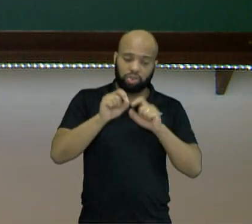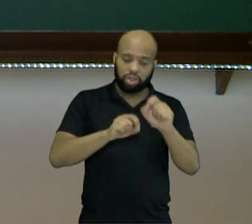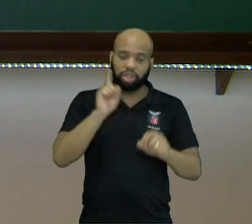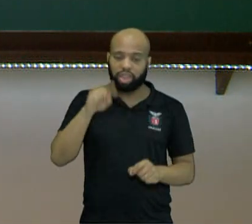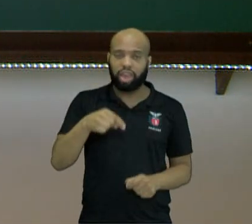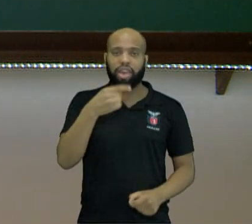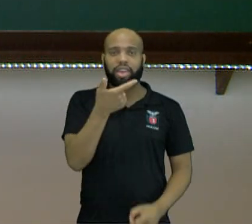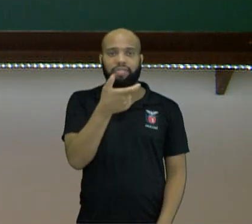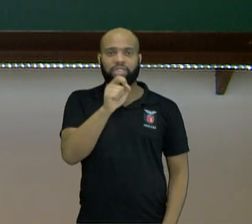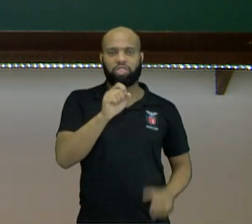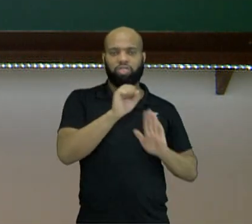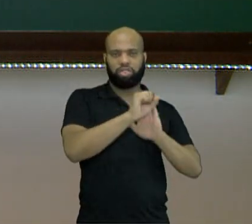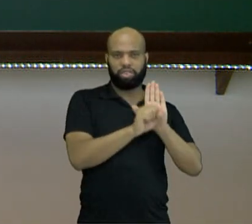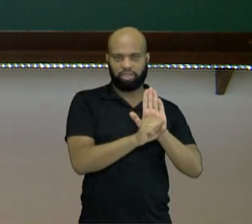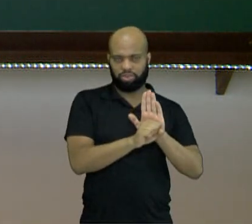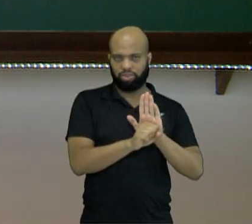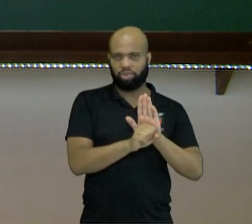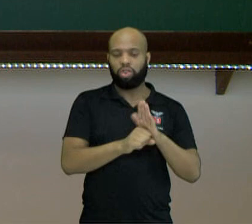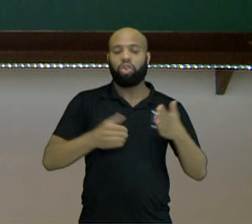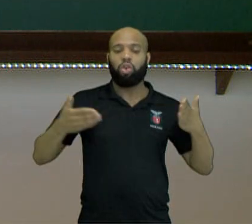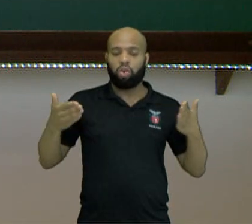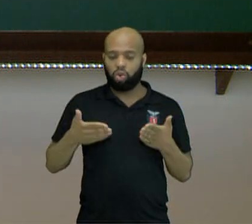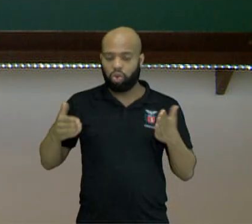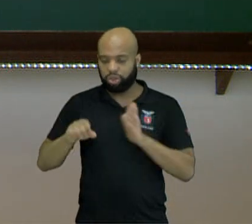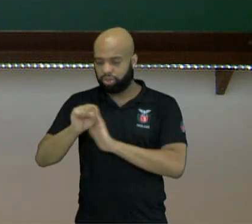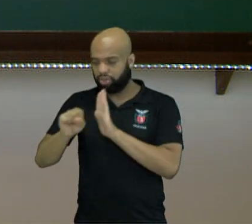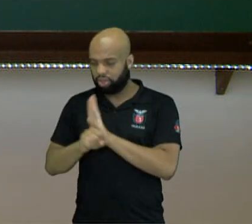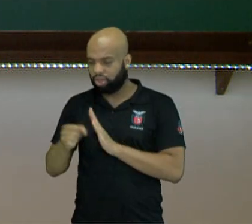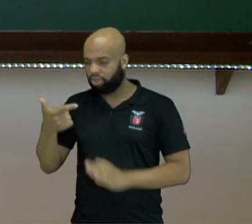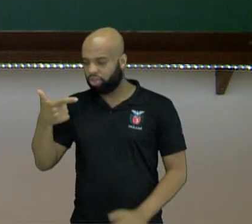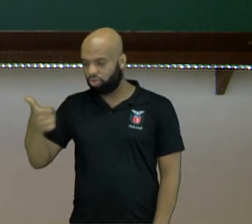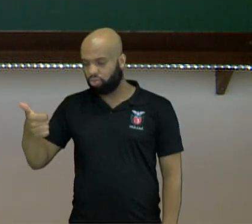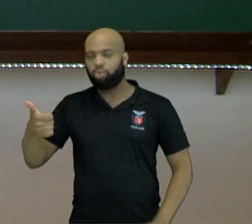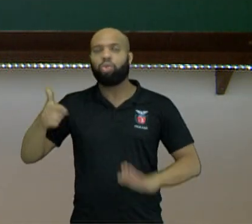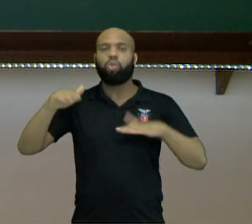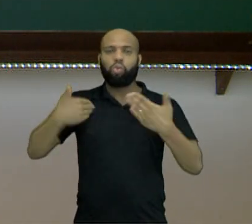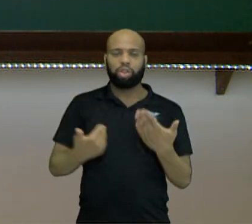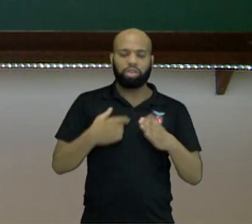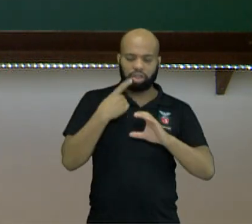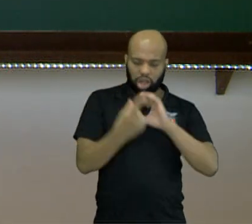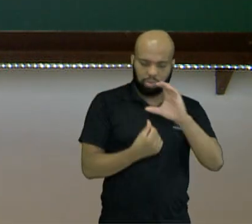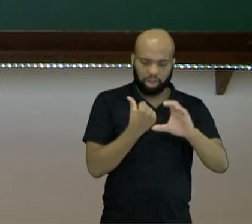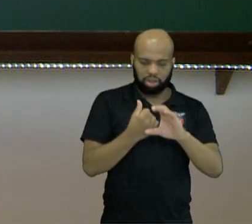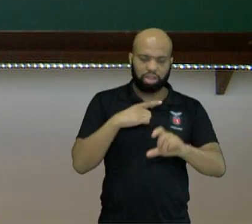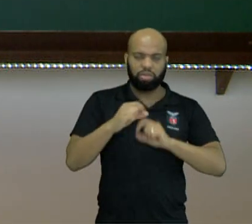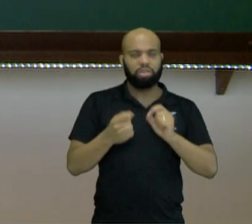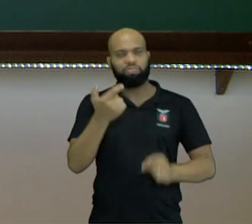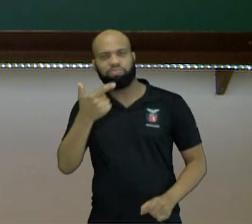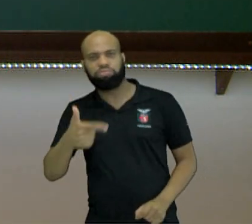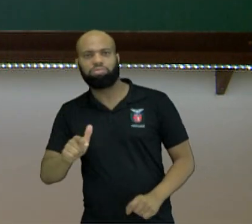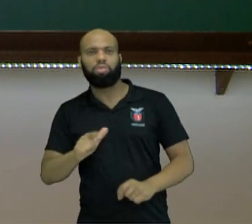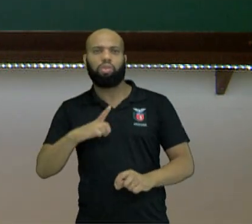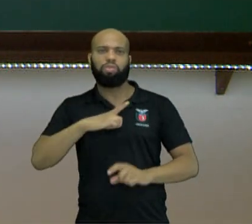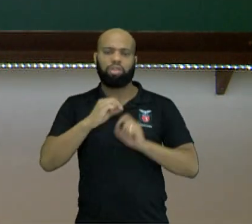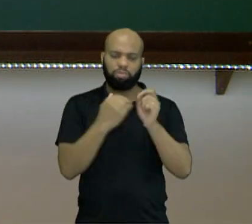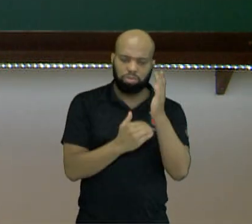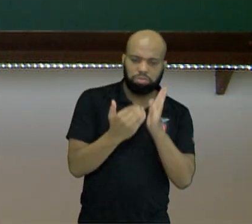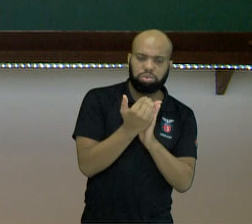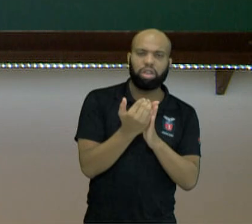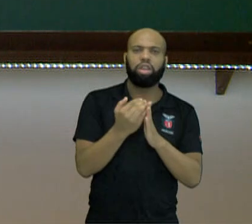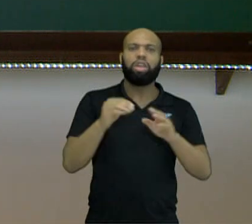no século XX. Né. Já hoje, no século XXI, o capitalismo ele toma as rédeas novamente, né, e se